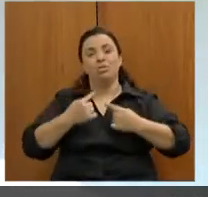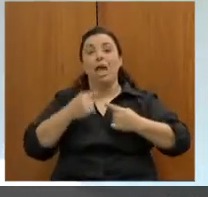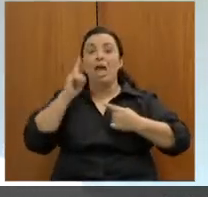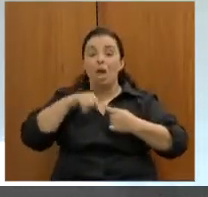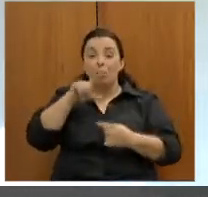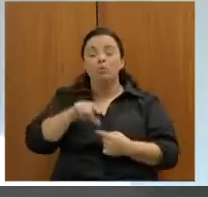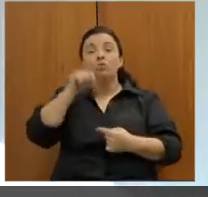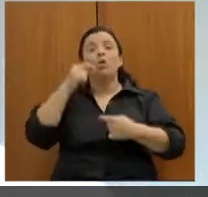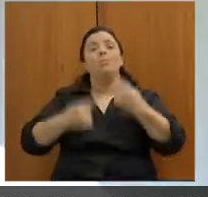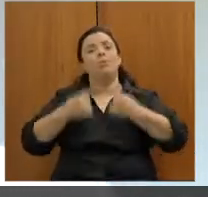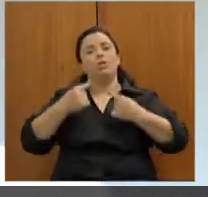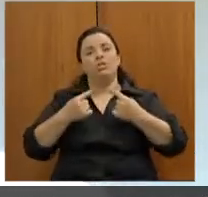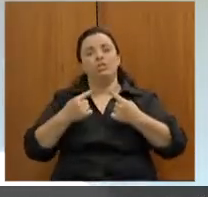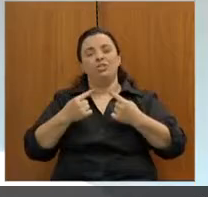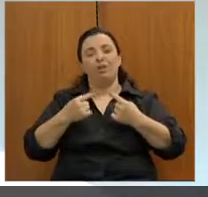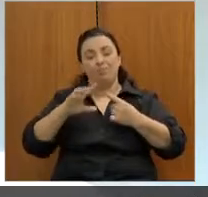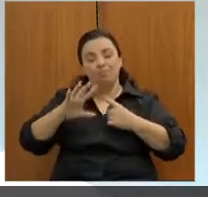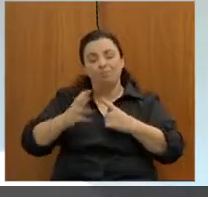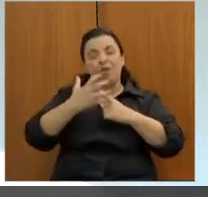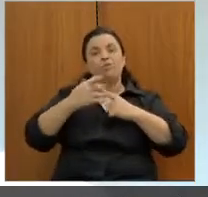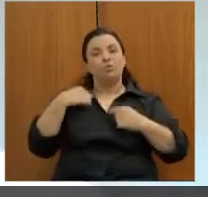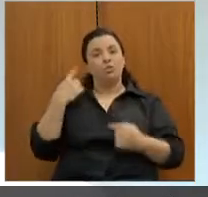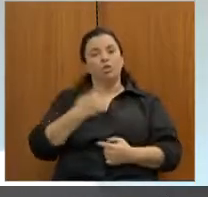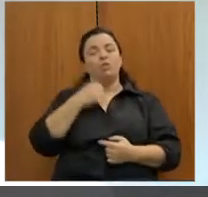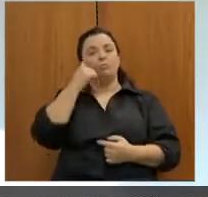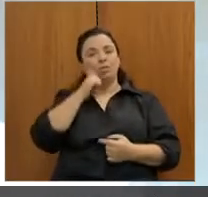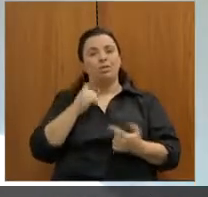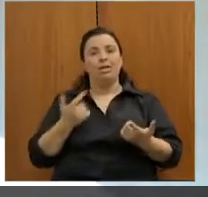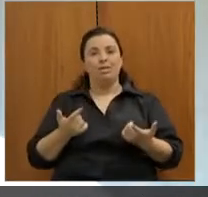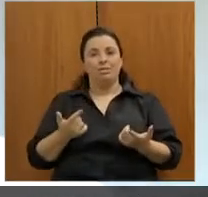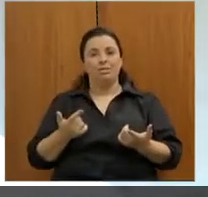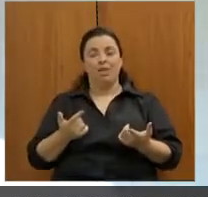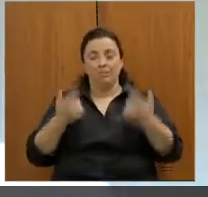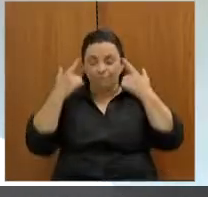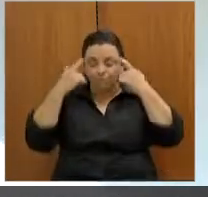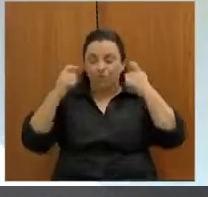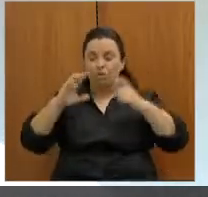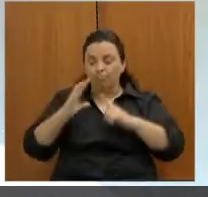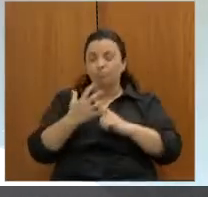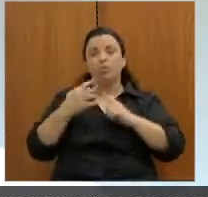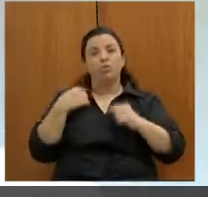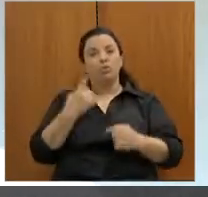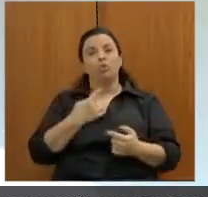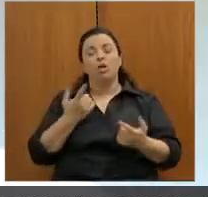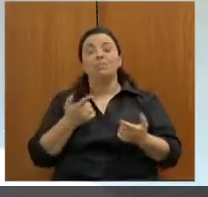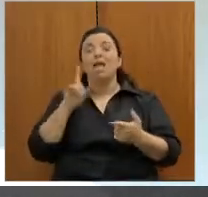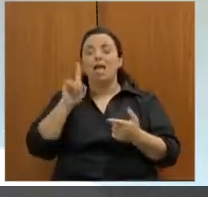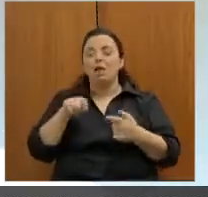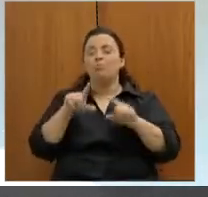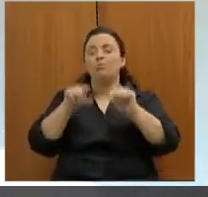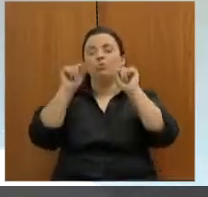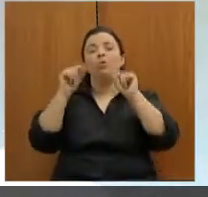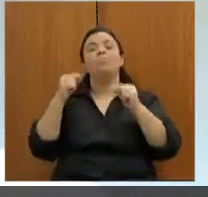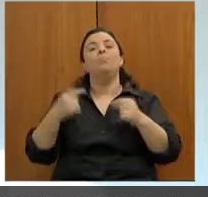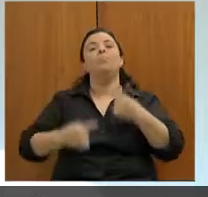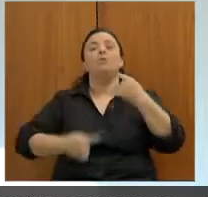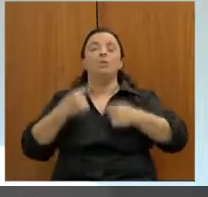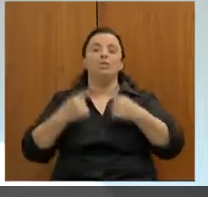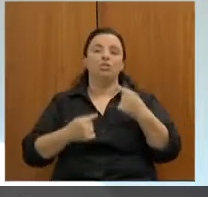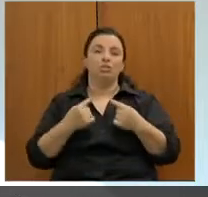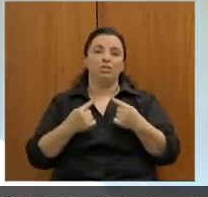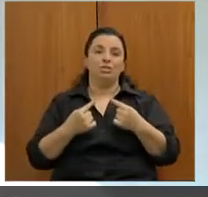é uma escolha política não dá resposta para ele é uma escolha política desse número que vai crescendo o